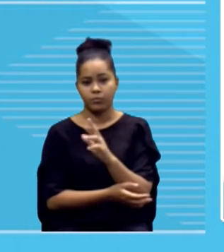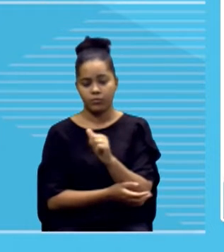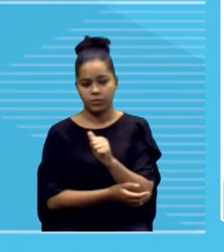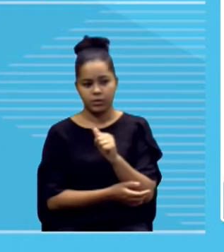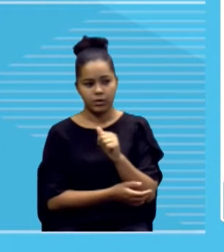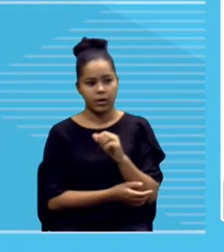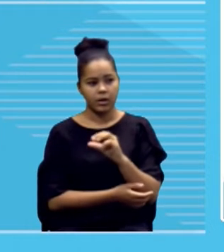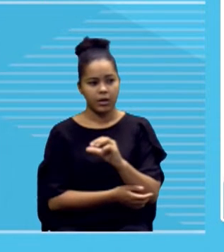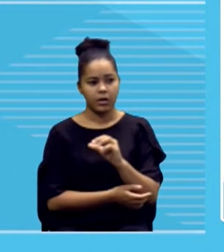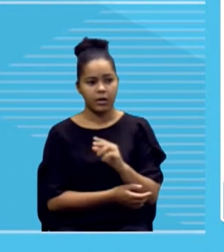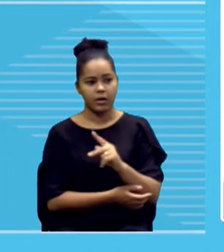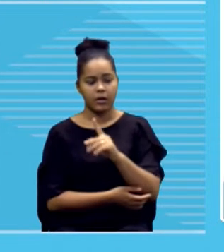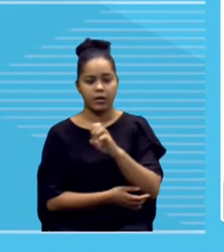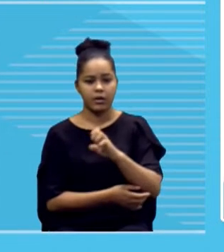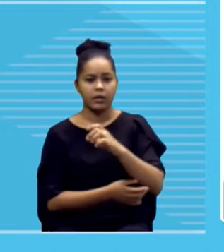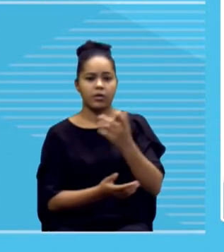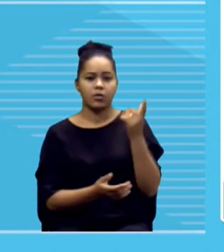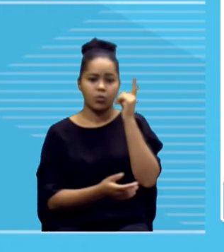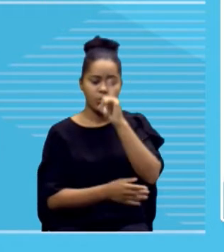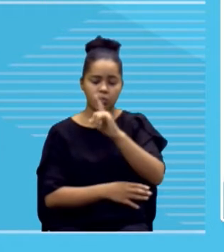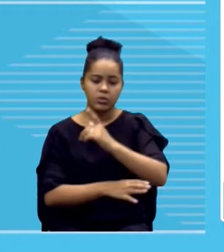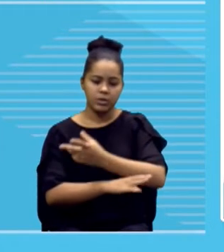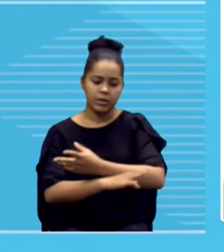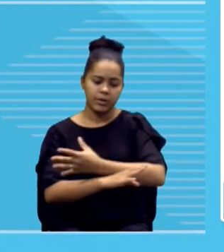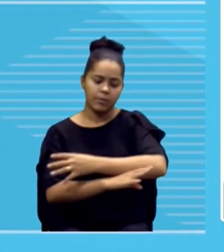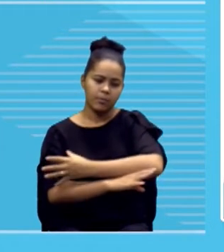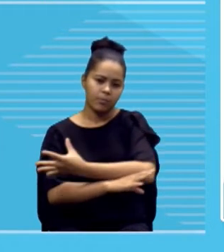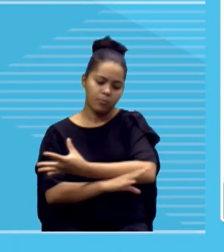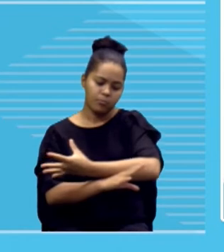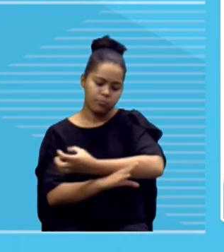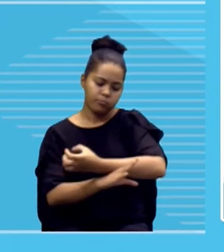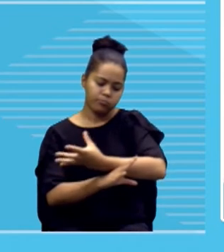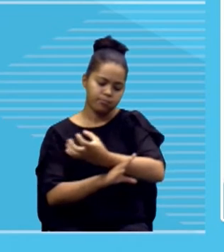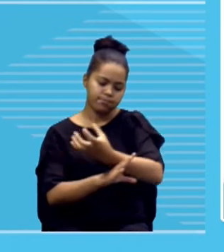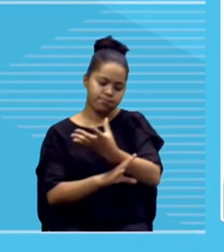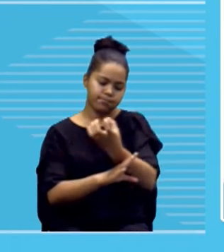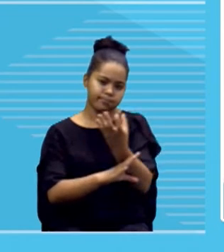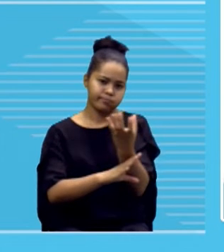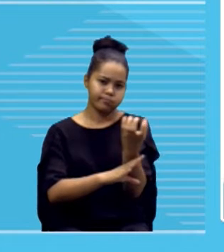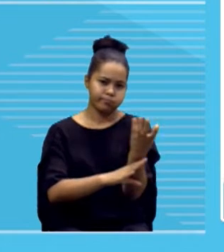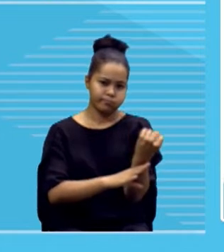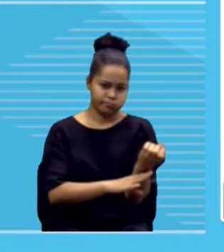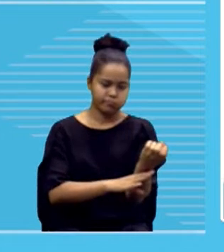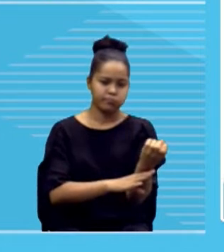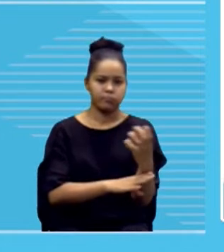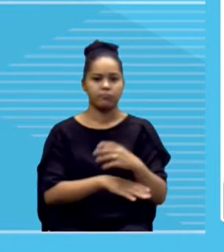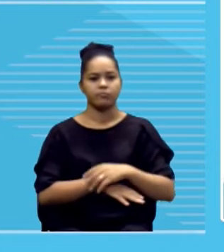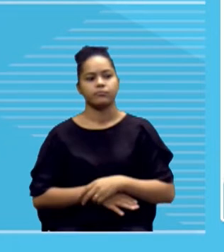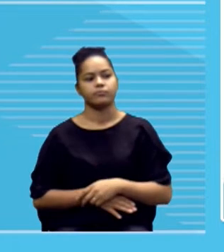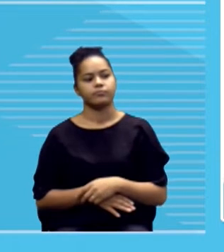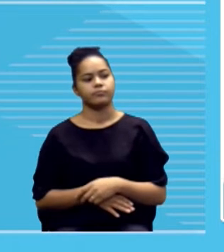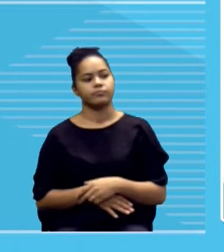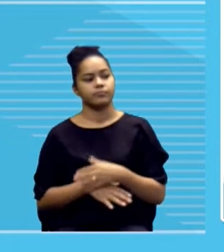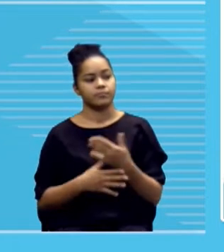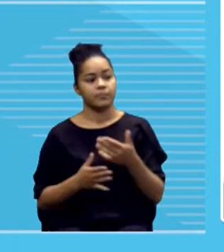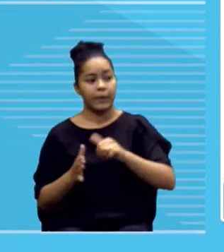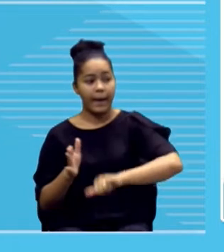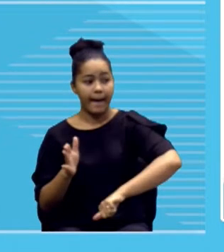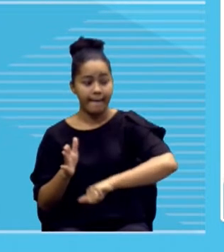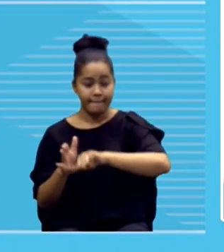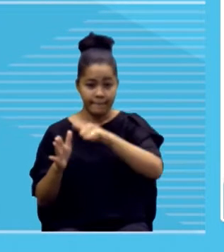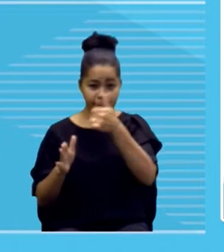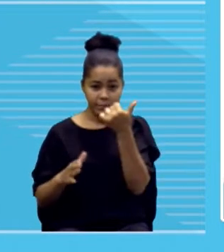faz esse acompanhamento, tá bom? A primeira usina solar no Brasil, tá bom? A usina pioneira foi a usina de Itauá, construída